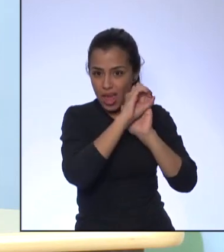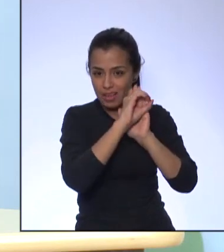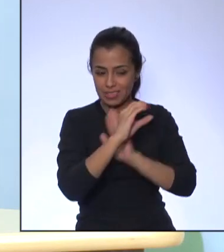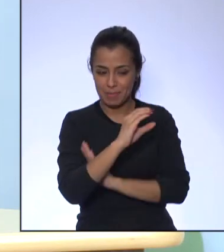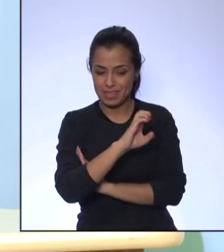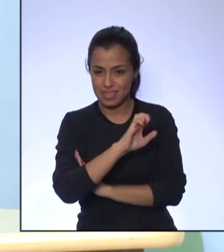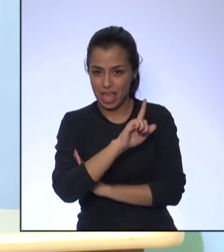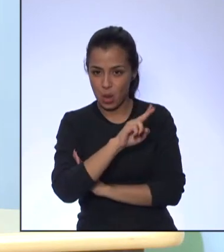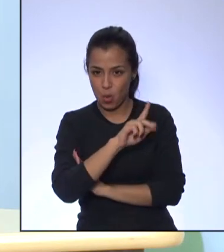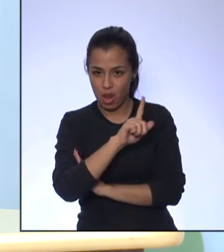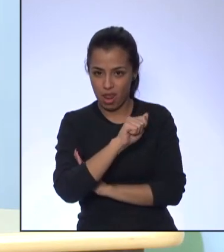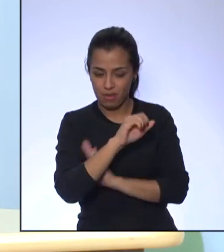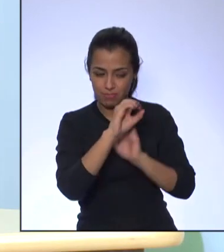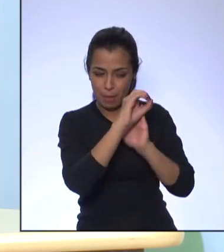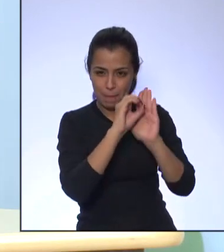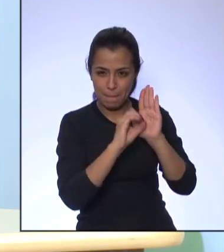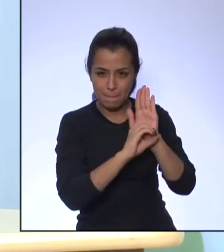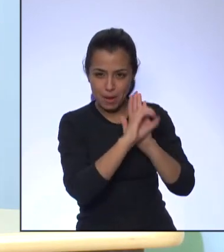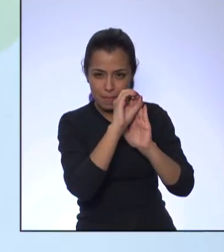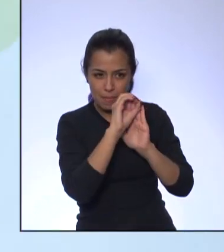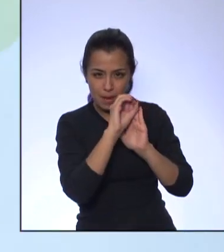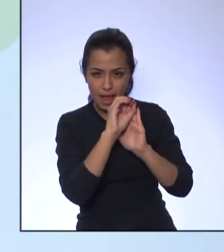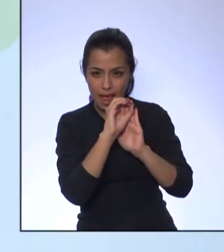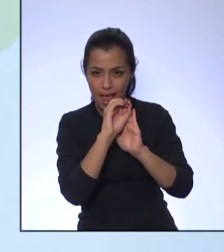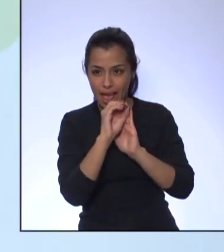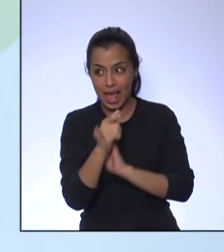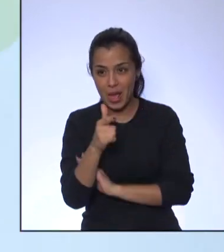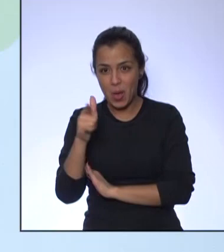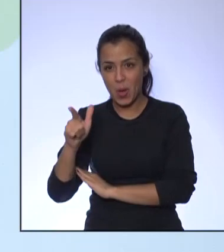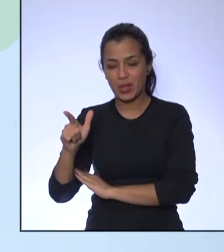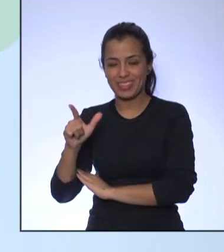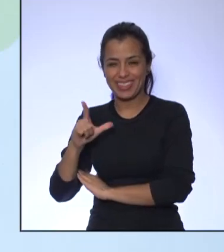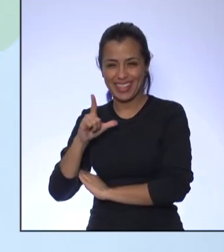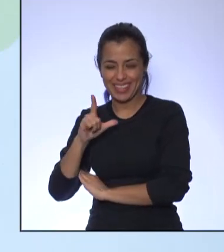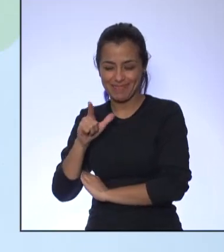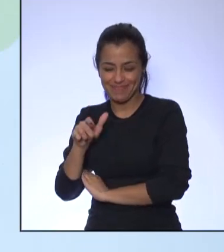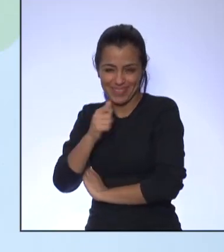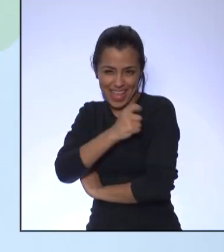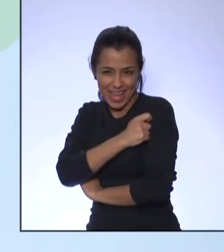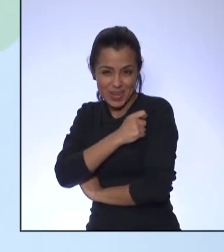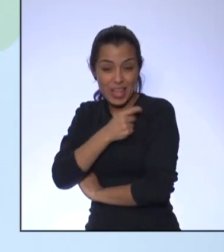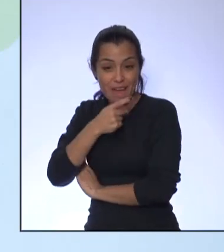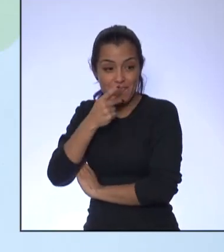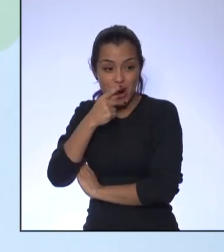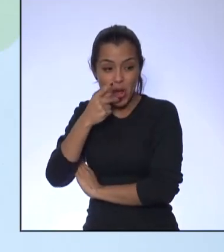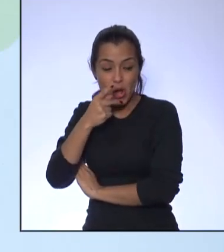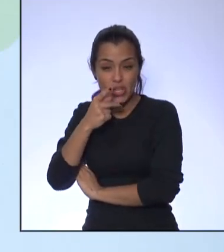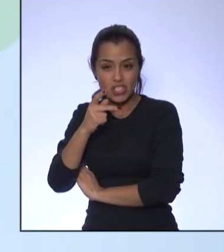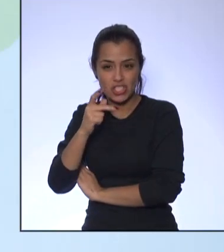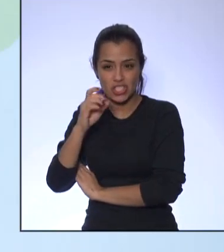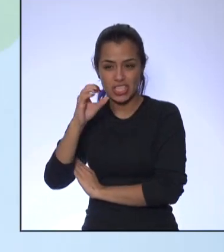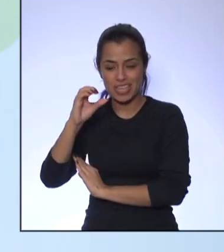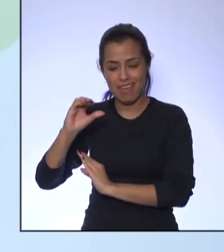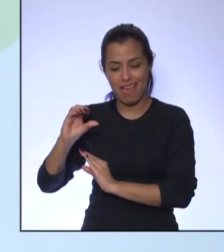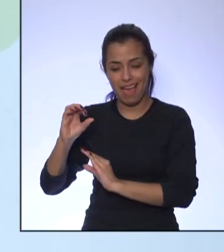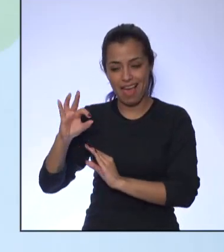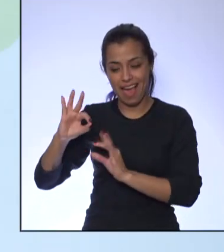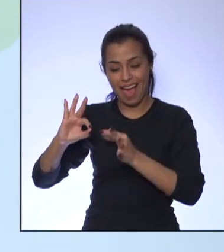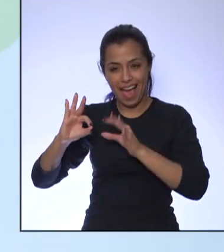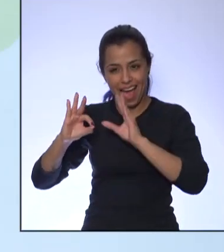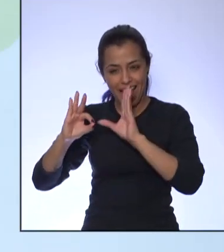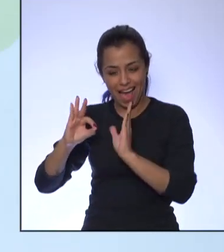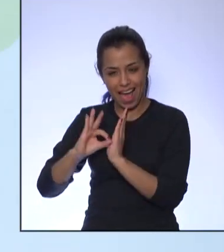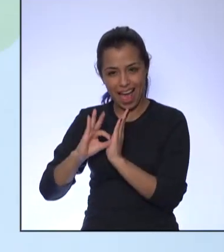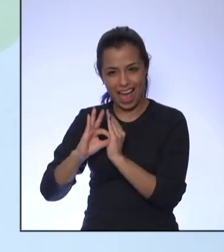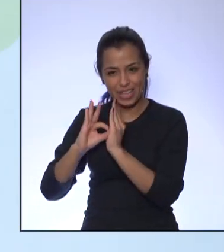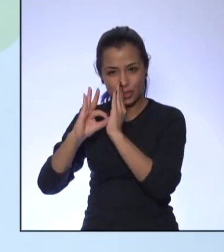vivos. A Yane está lembrando de átomos, dizendo que eles têm átomos em comum. Muito bom. Já estão correlacionando os